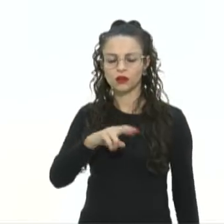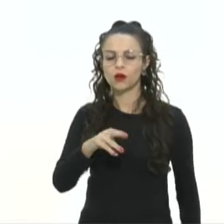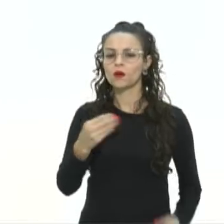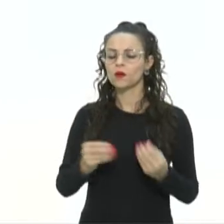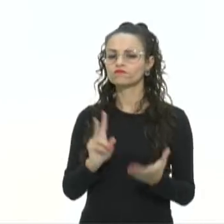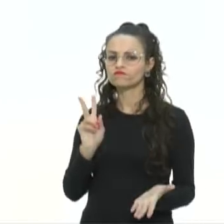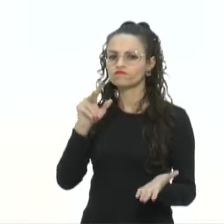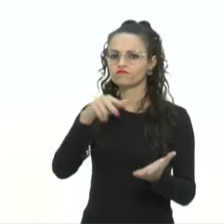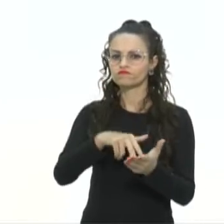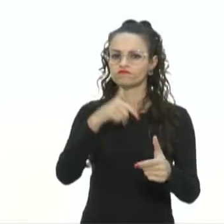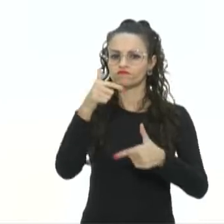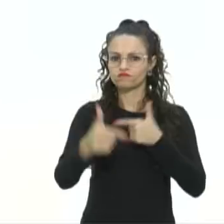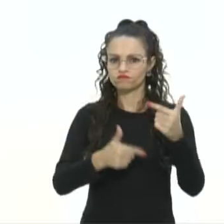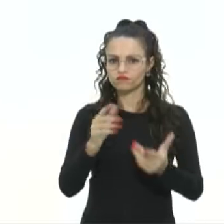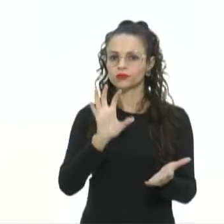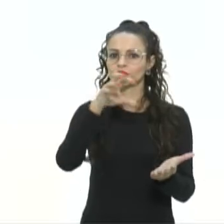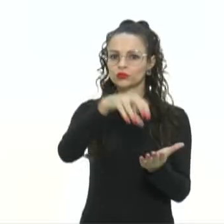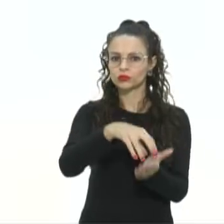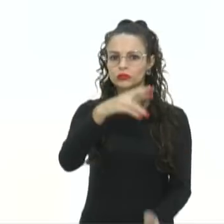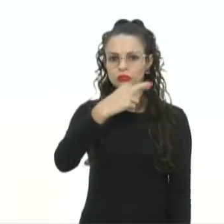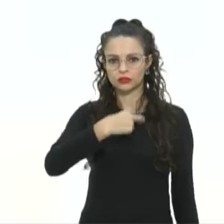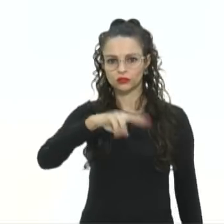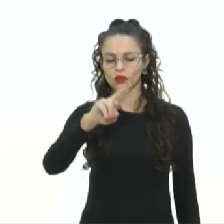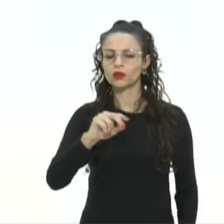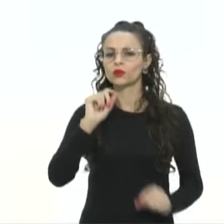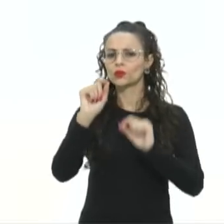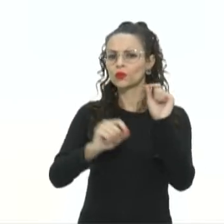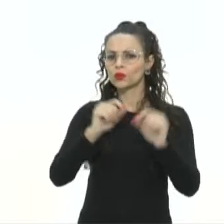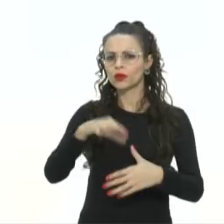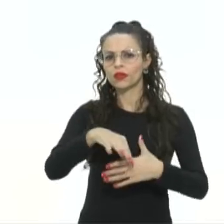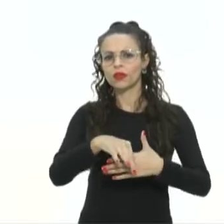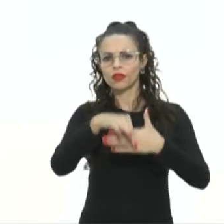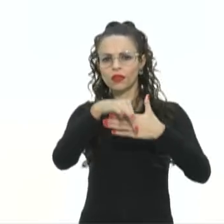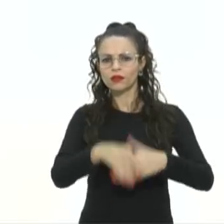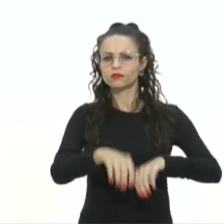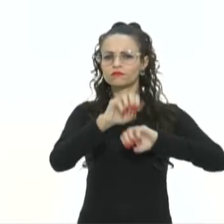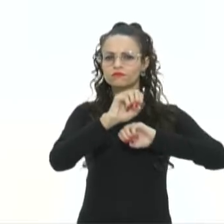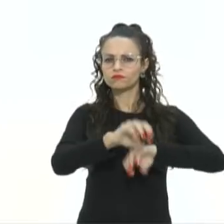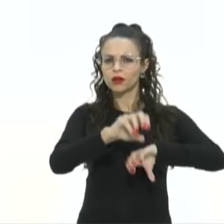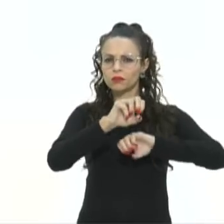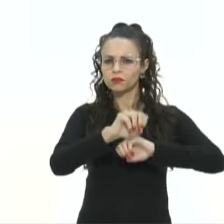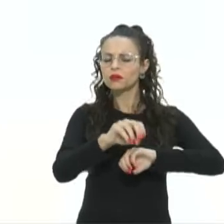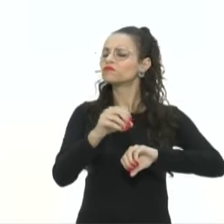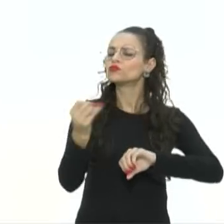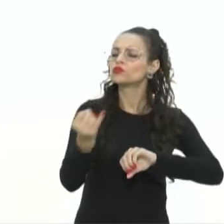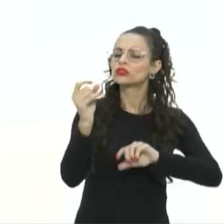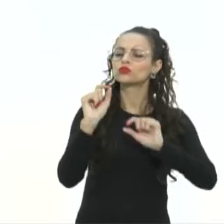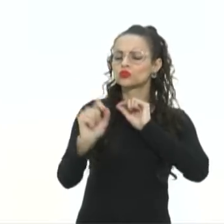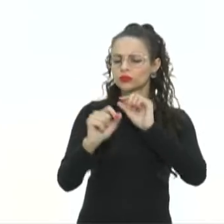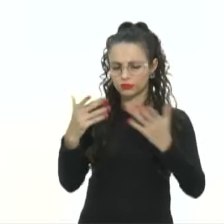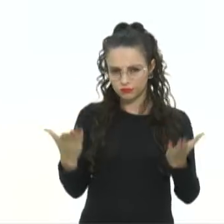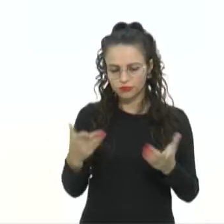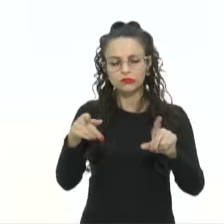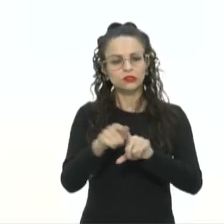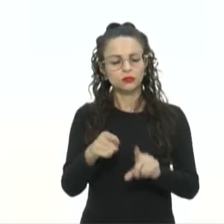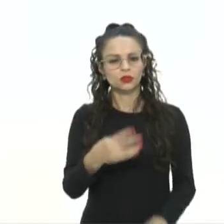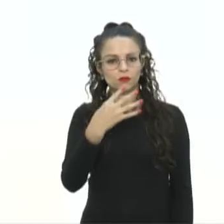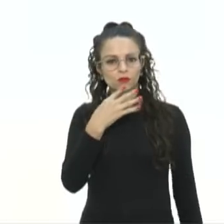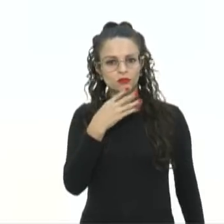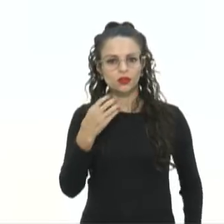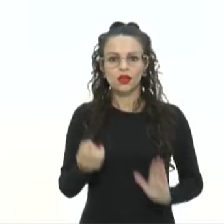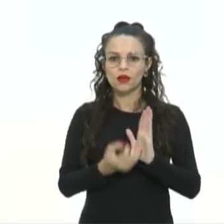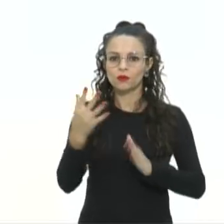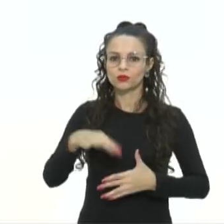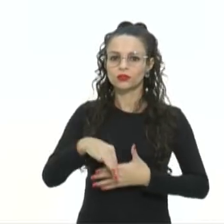instituições e organizações religiosas. Qual a importância dos seus ensinamentos para o ser humano? E conhecer alguns líderes